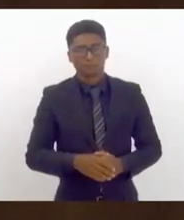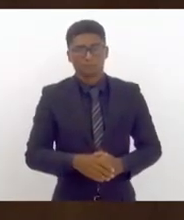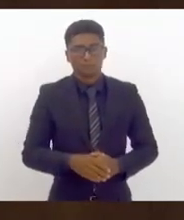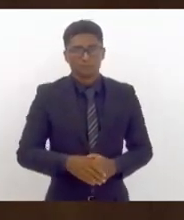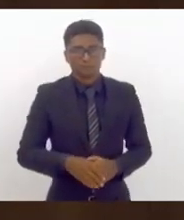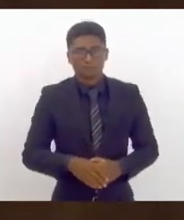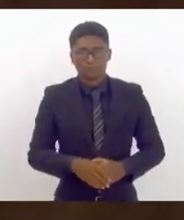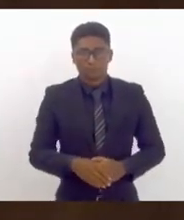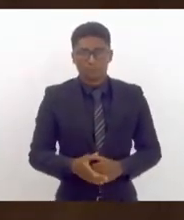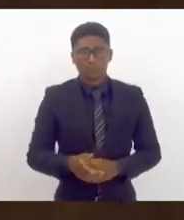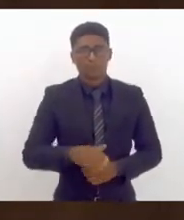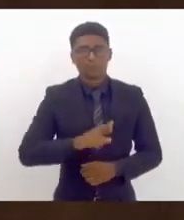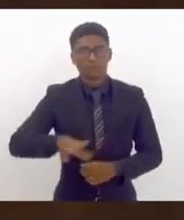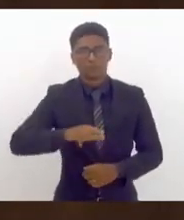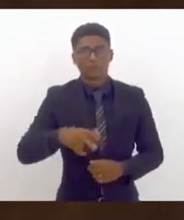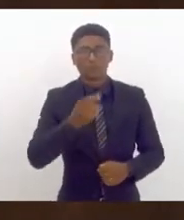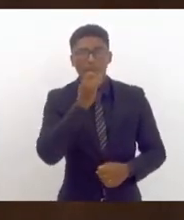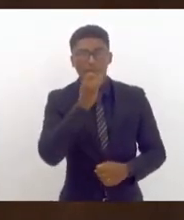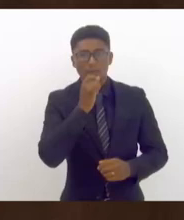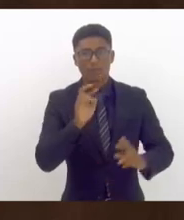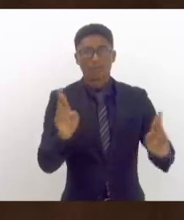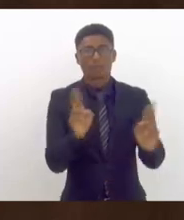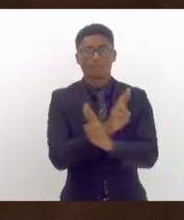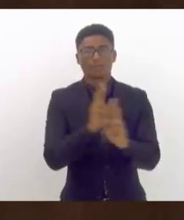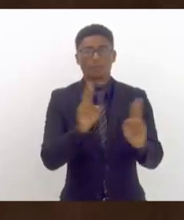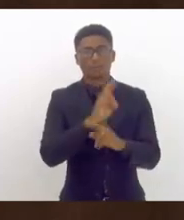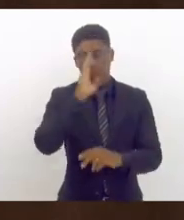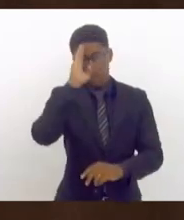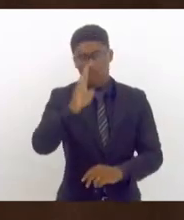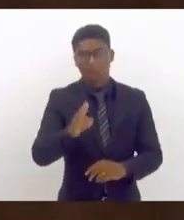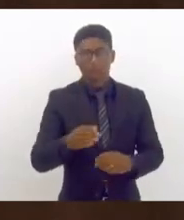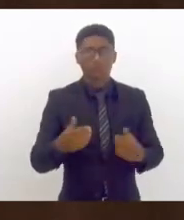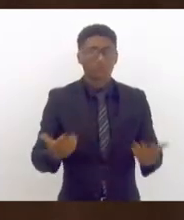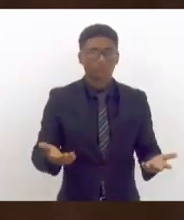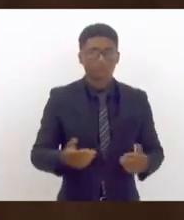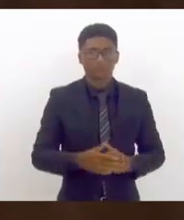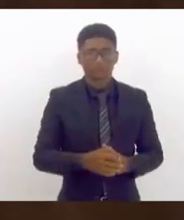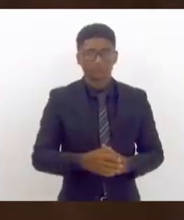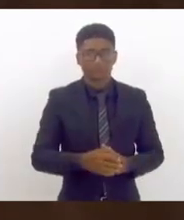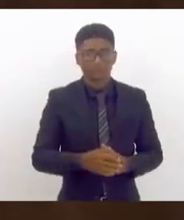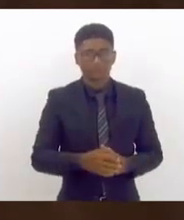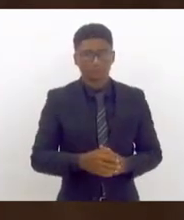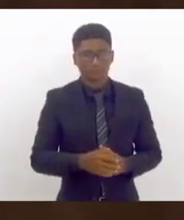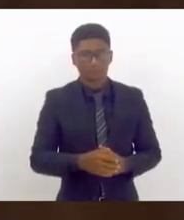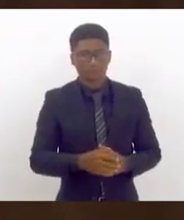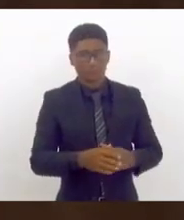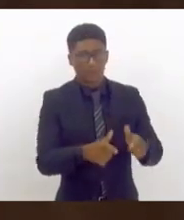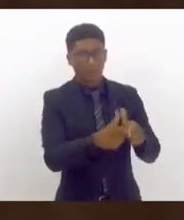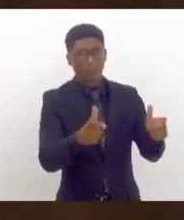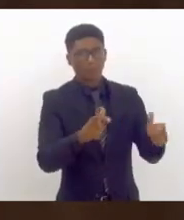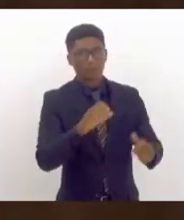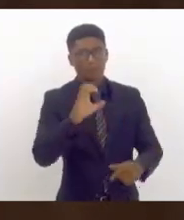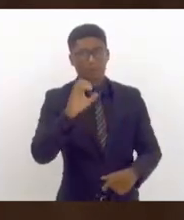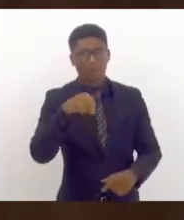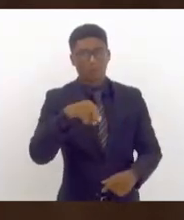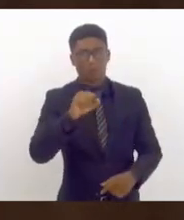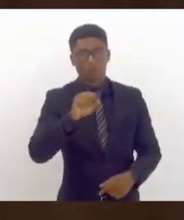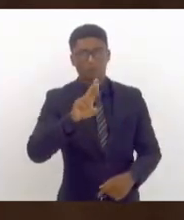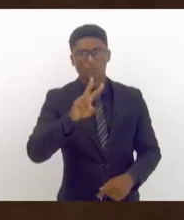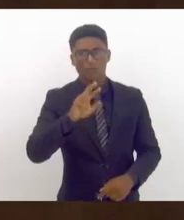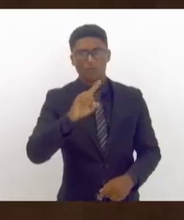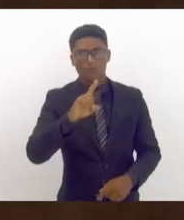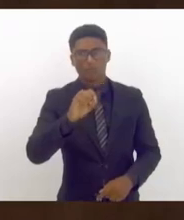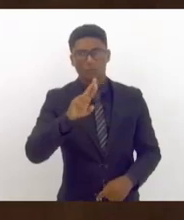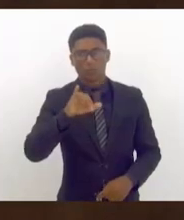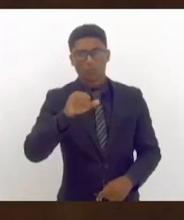espanto nesta relação proporcional direta entre o aumento do conservadorismo e os ataques à democracia